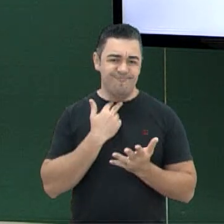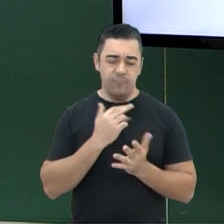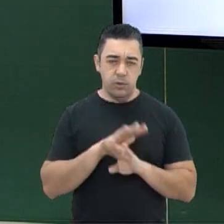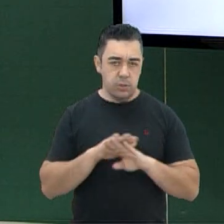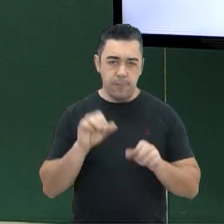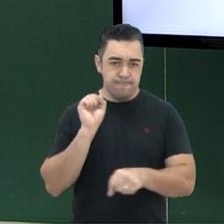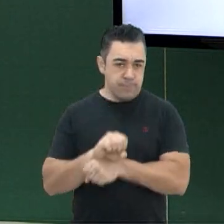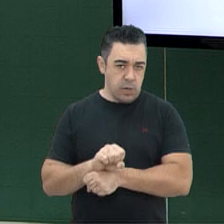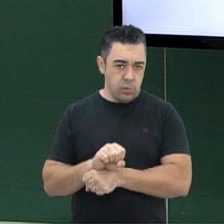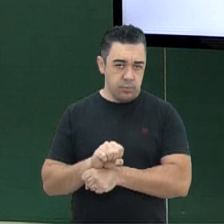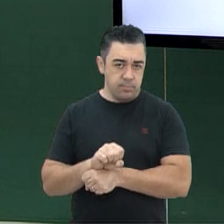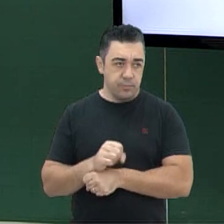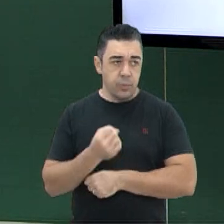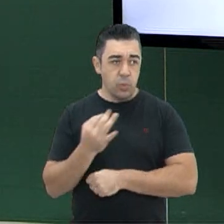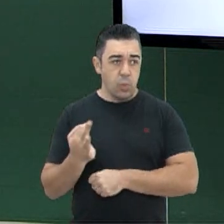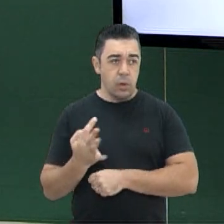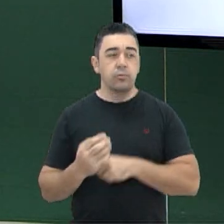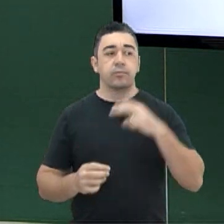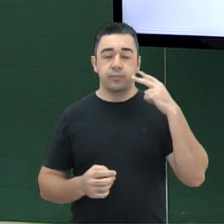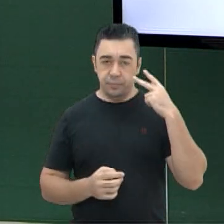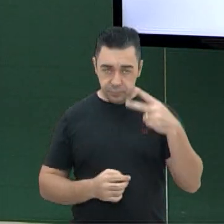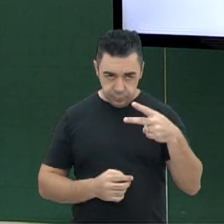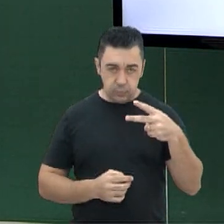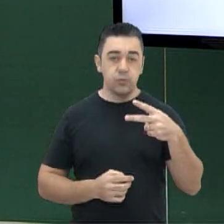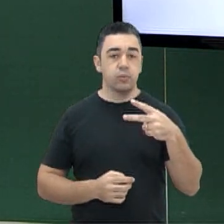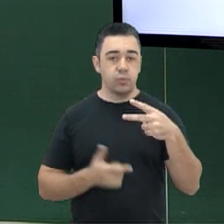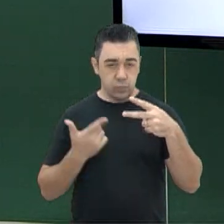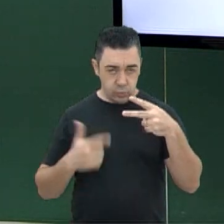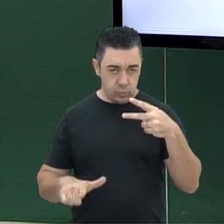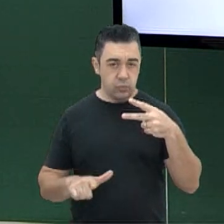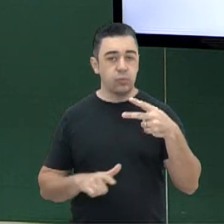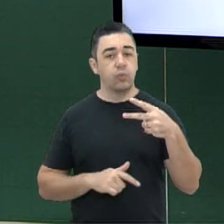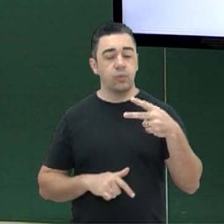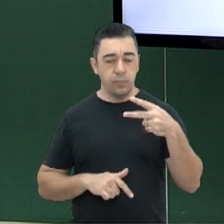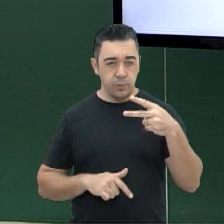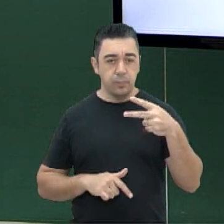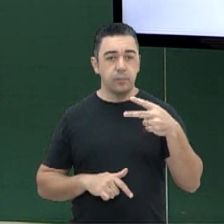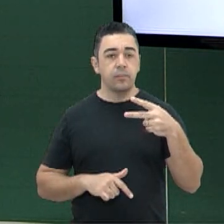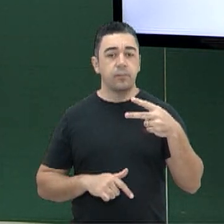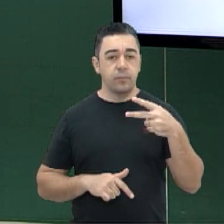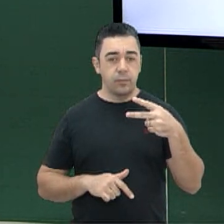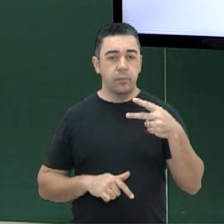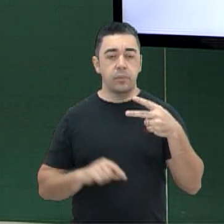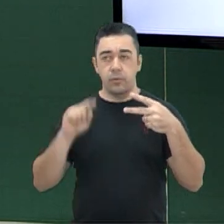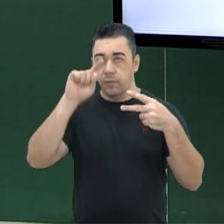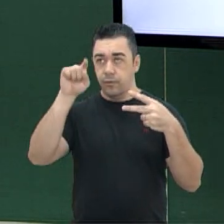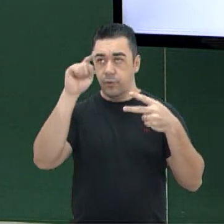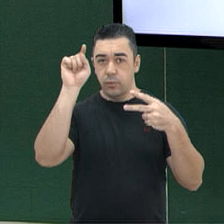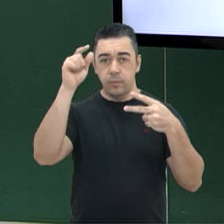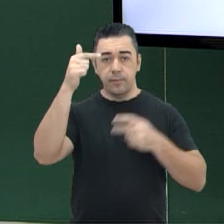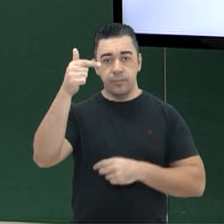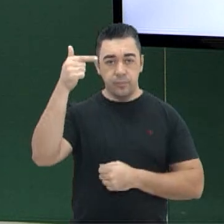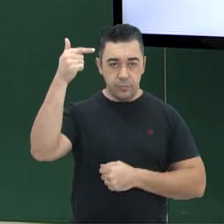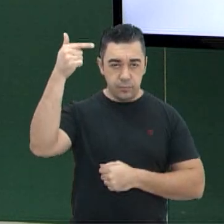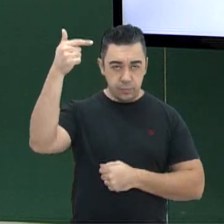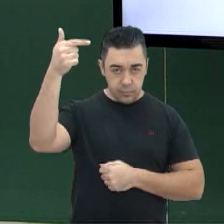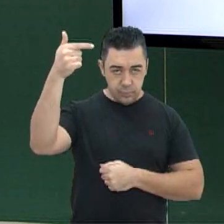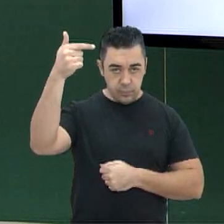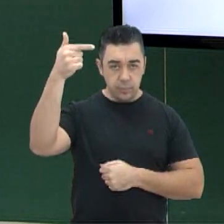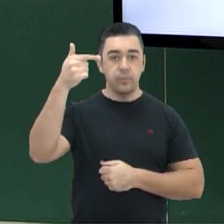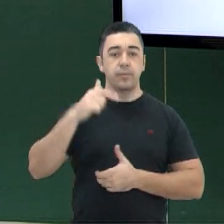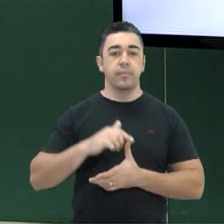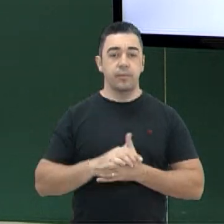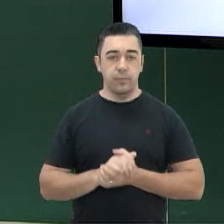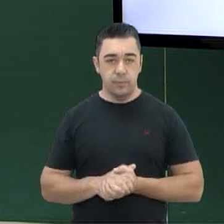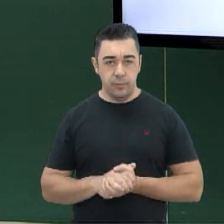posso mais. Quantas subtrações eu fiz? Eu fiz aqui 2 subtrações, certo? 1, 2. Então, o próximo